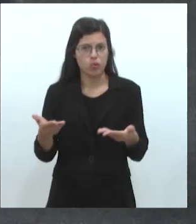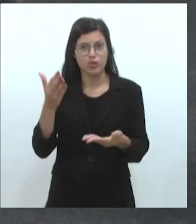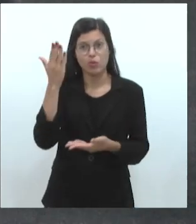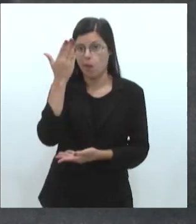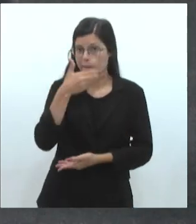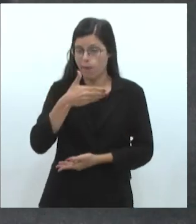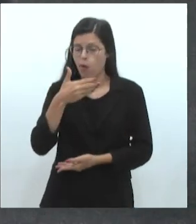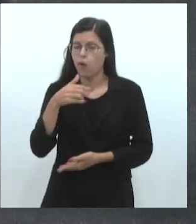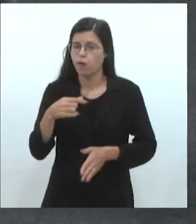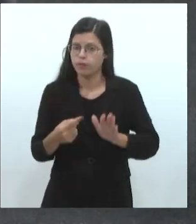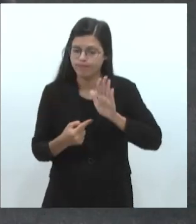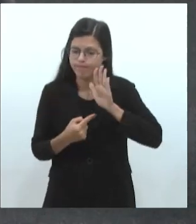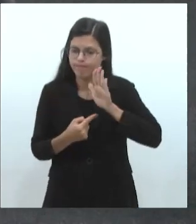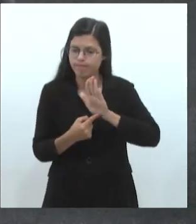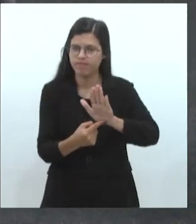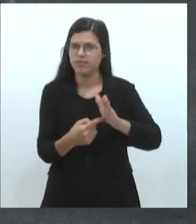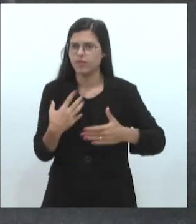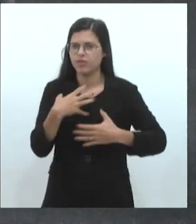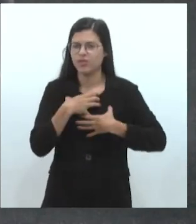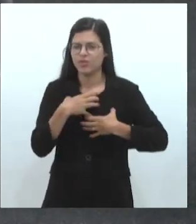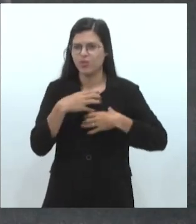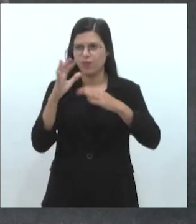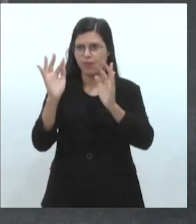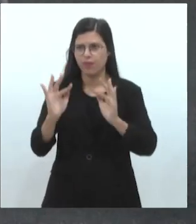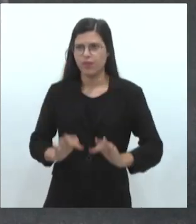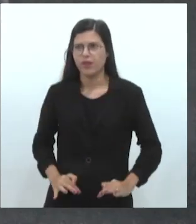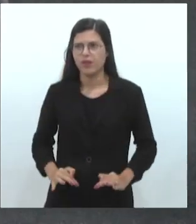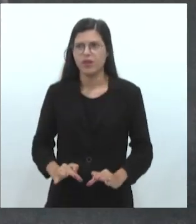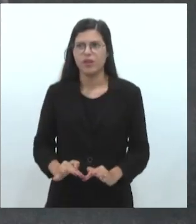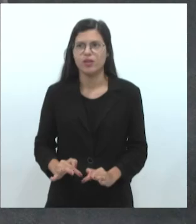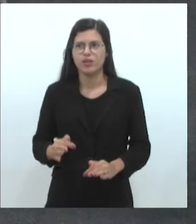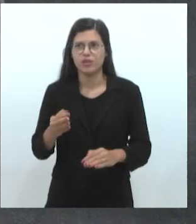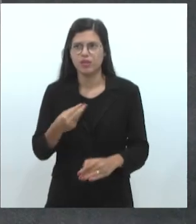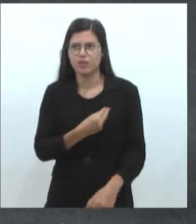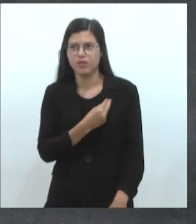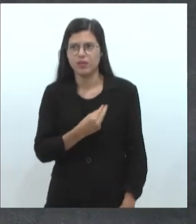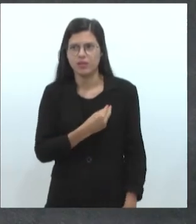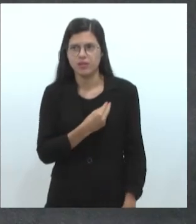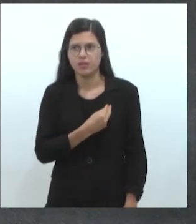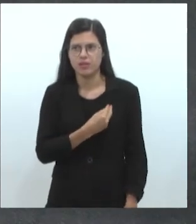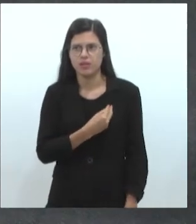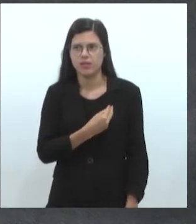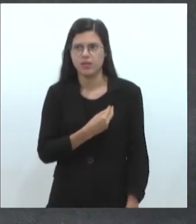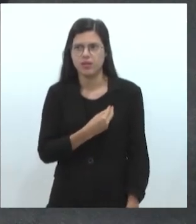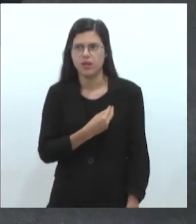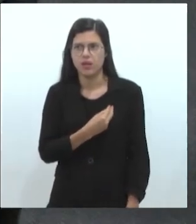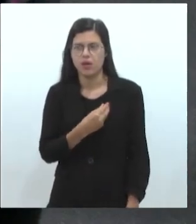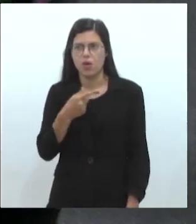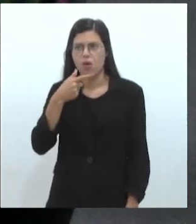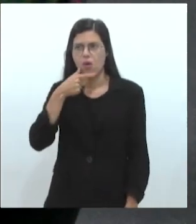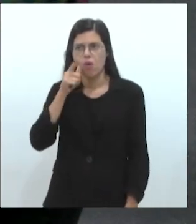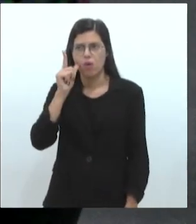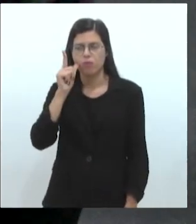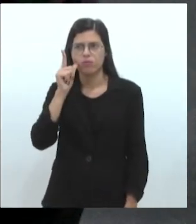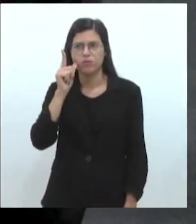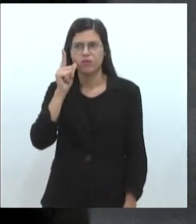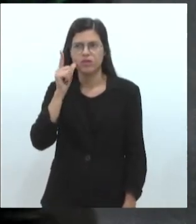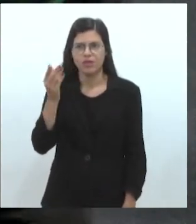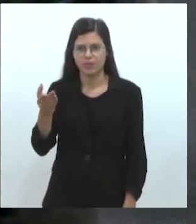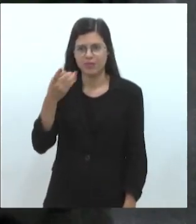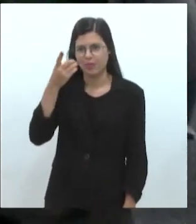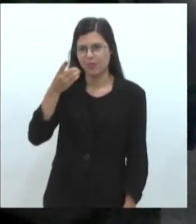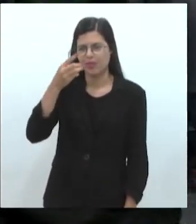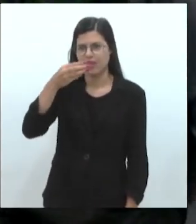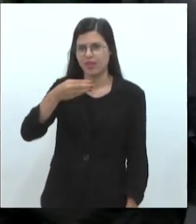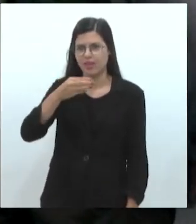feliz em poder hoje presenciar isso de fato aqui. Isso. Inclusive, ontem, o deputado Carlos Mink